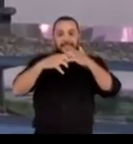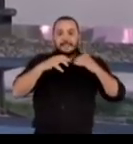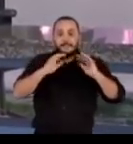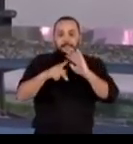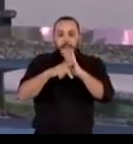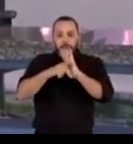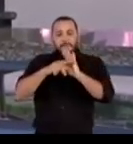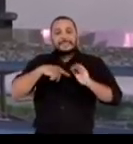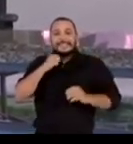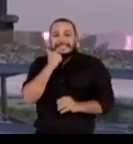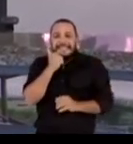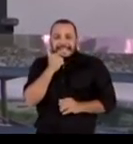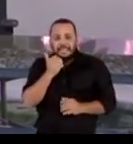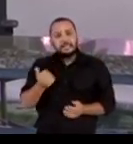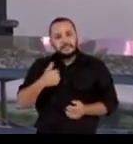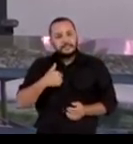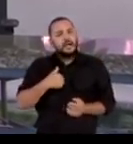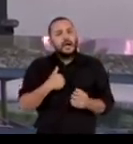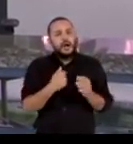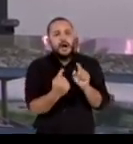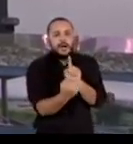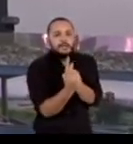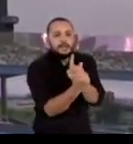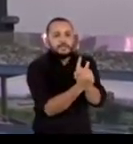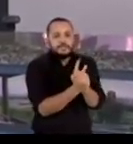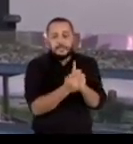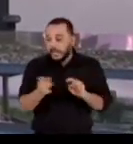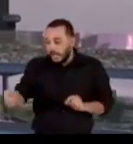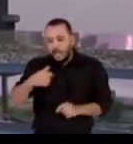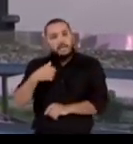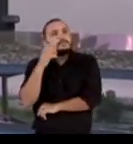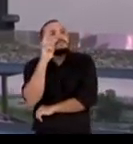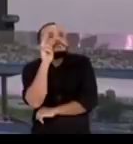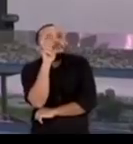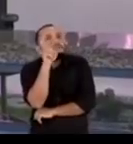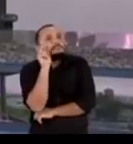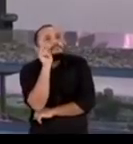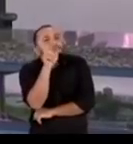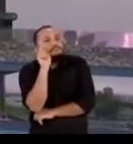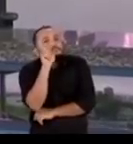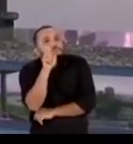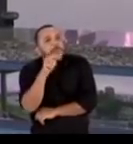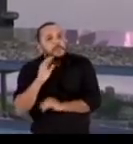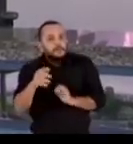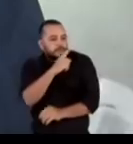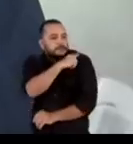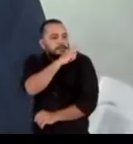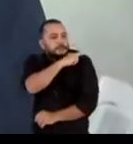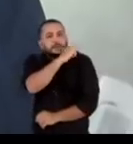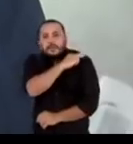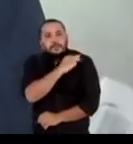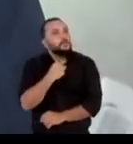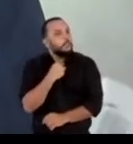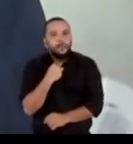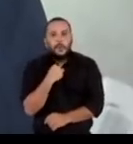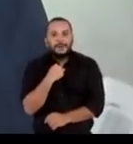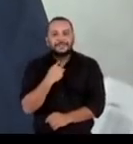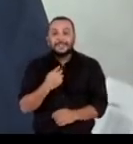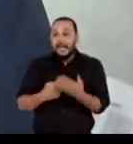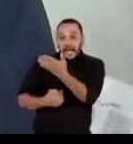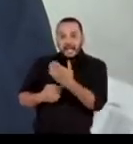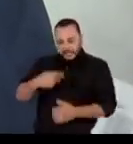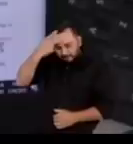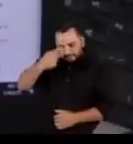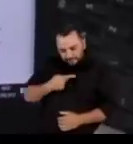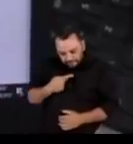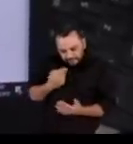alunos da graduação de fisioterapia atendiam os pacientes e ele acompanhava. Como ele estava no ensino médio, ele não poderia atender ainda. Autodidata